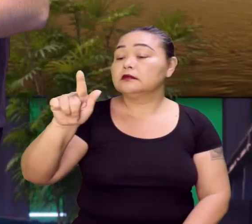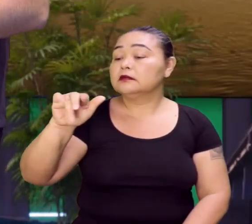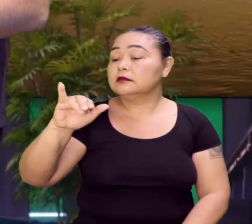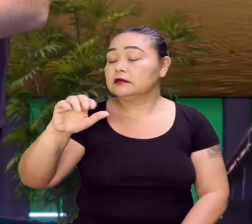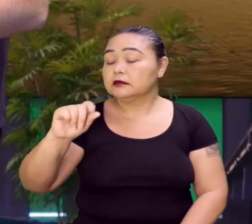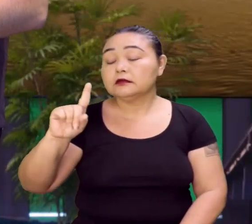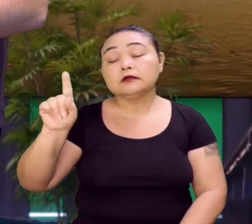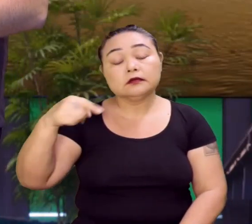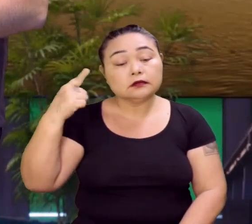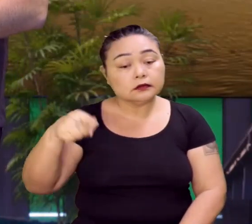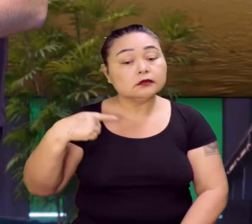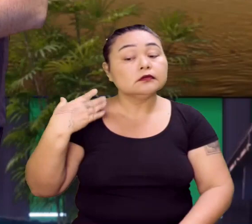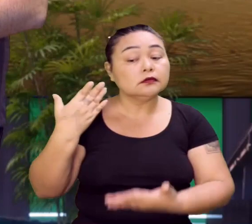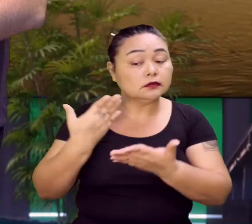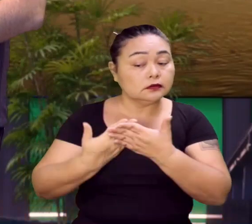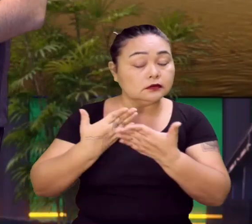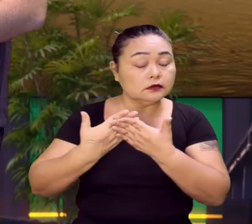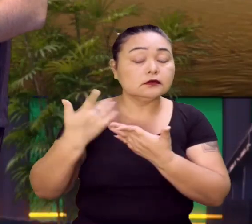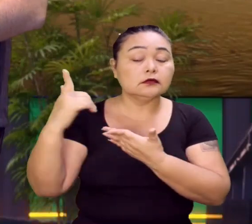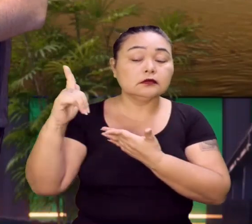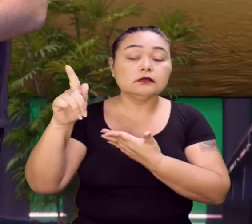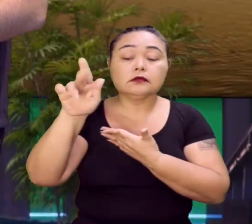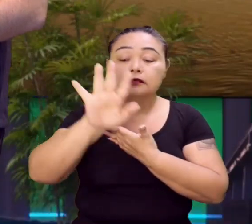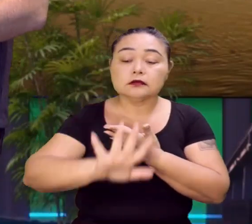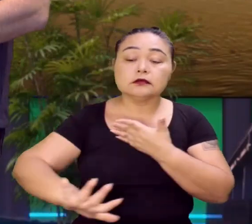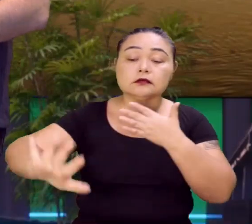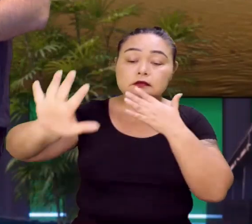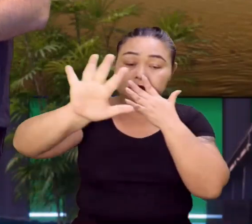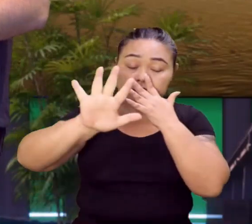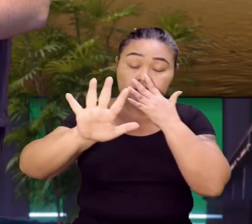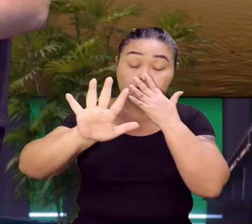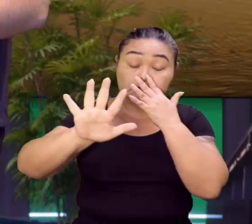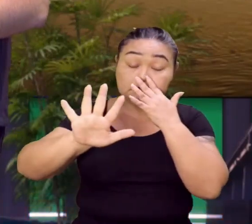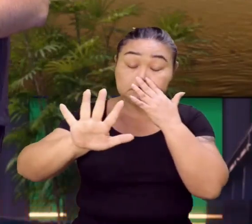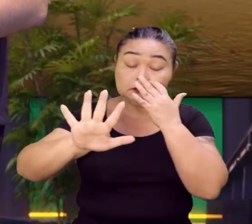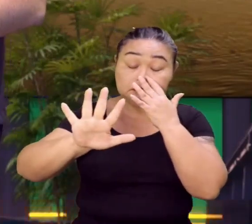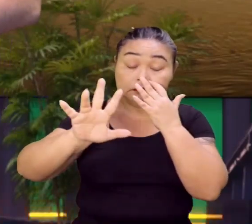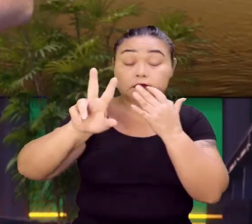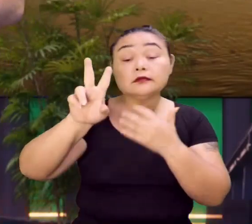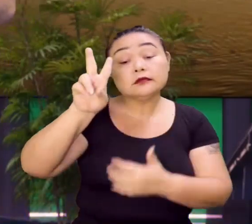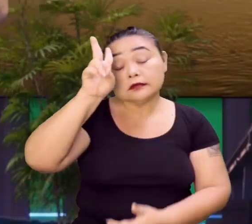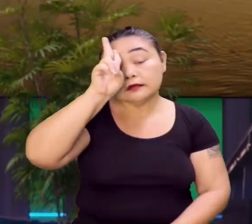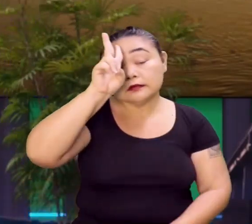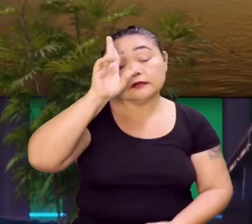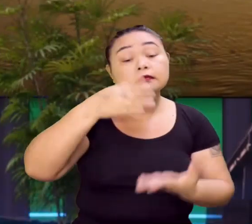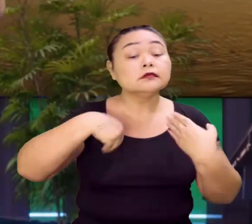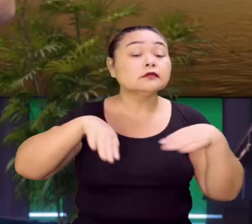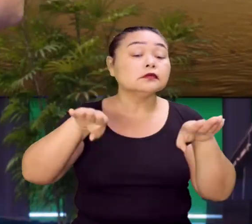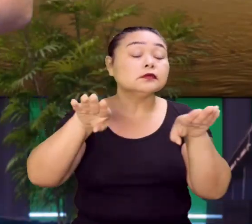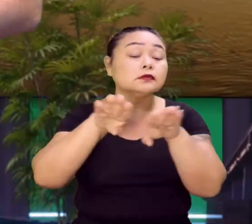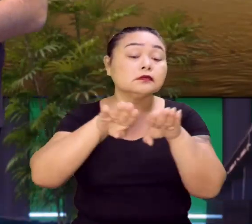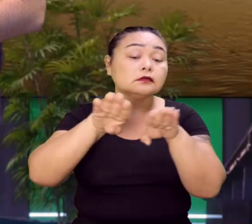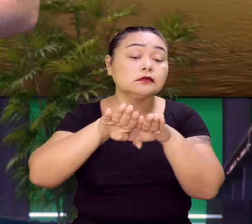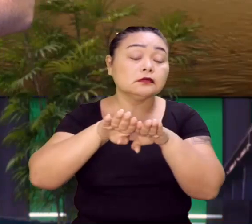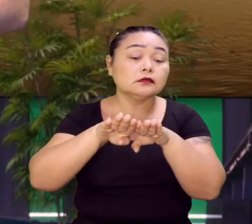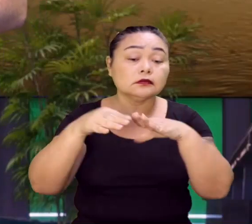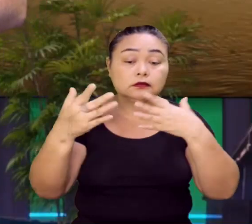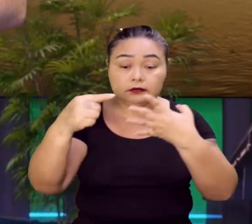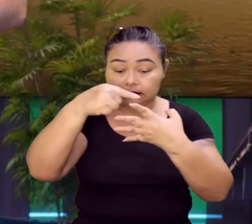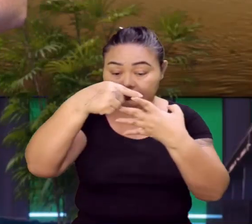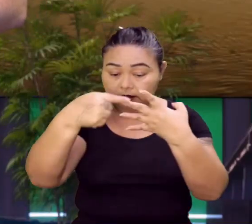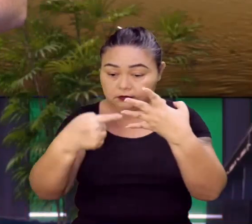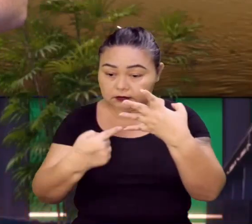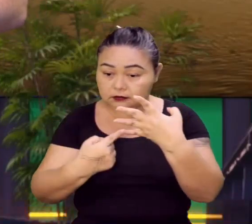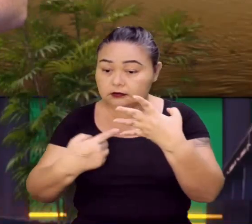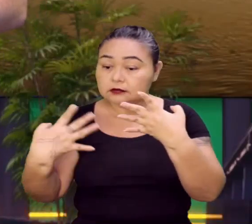vimos também em geografia geral, não é isso? Muito bem. E só relembrando também que se você falou que estamos no